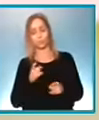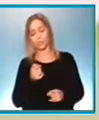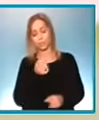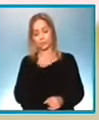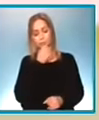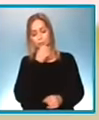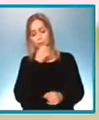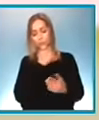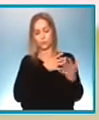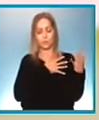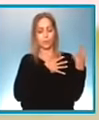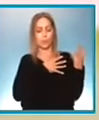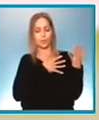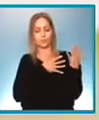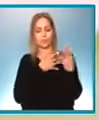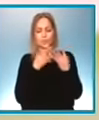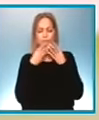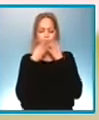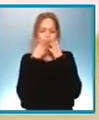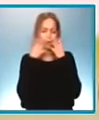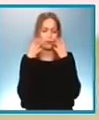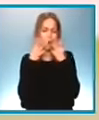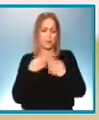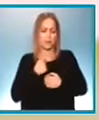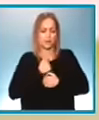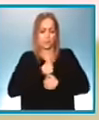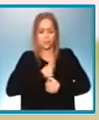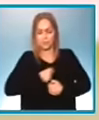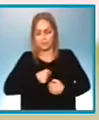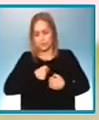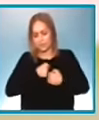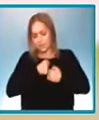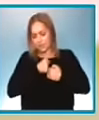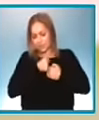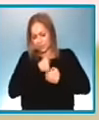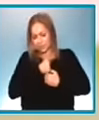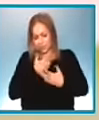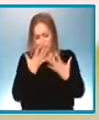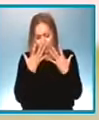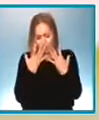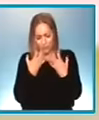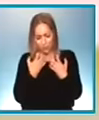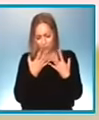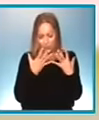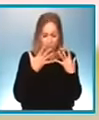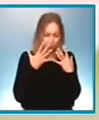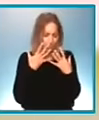Porque canto fado neste tom magoado de dor e de pranto